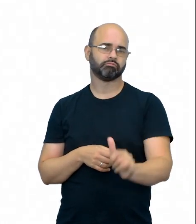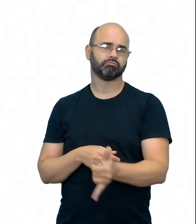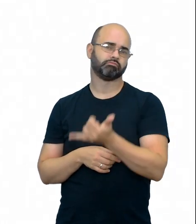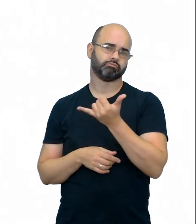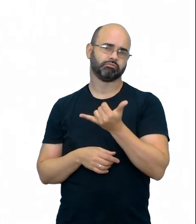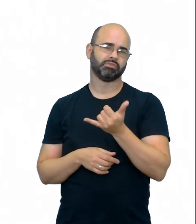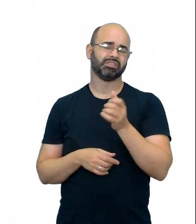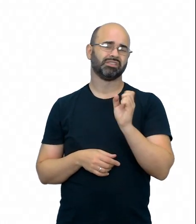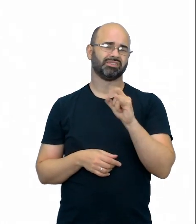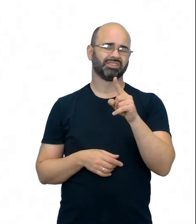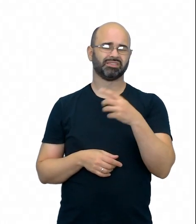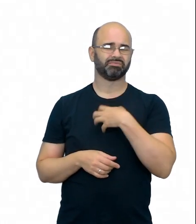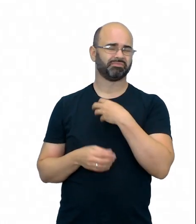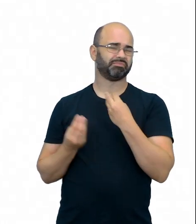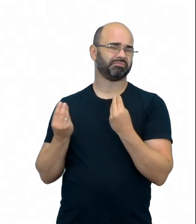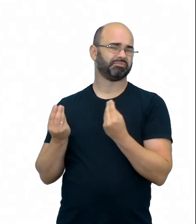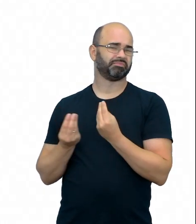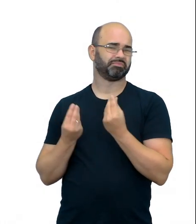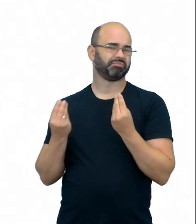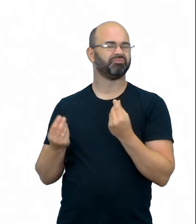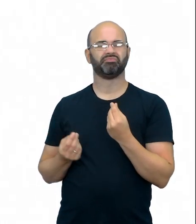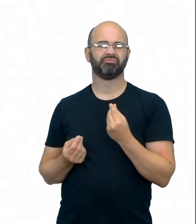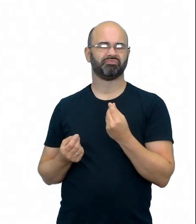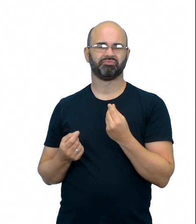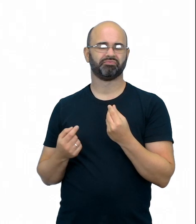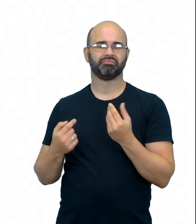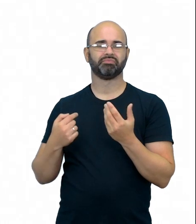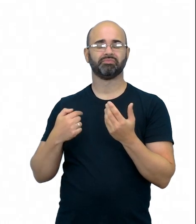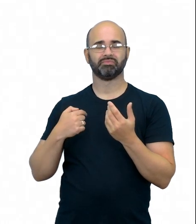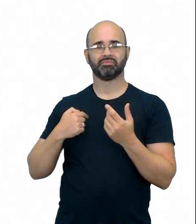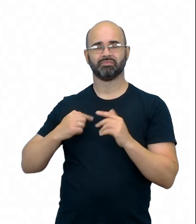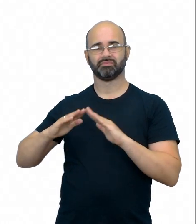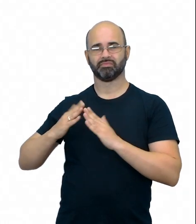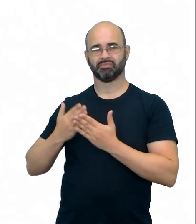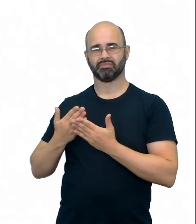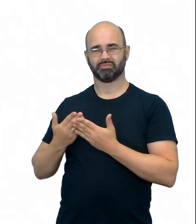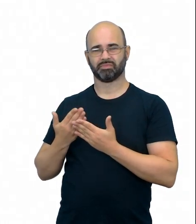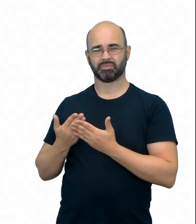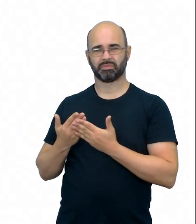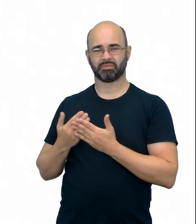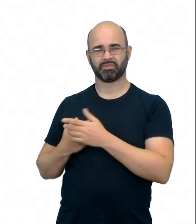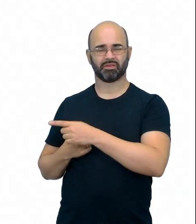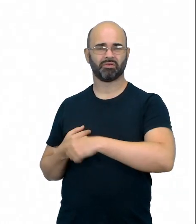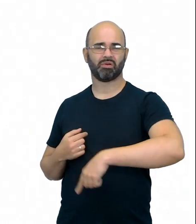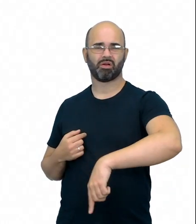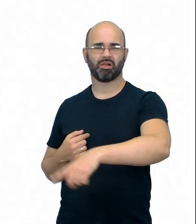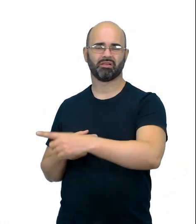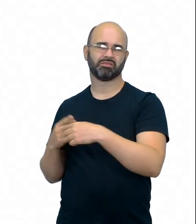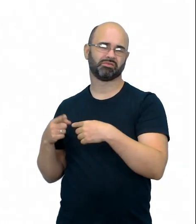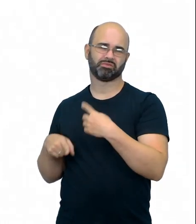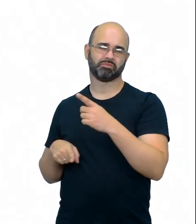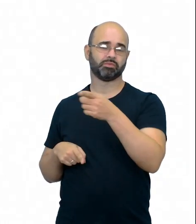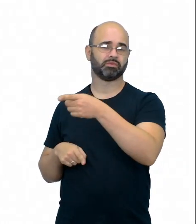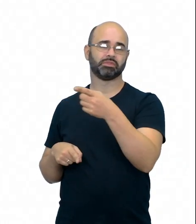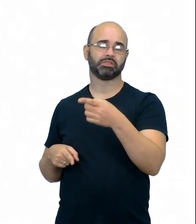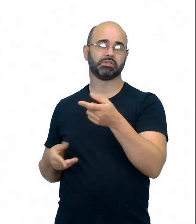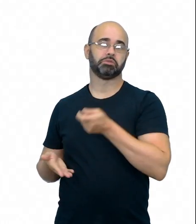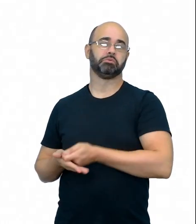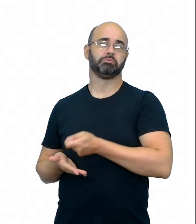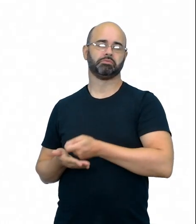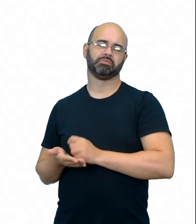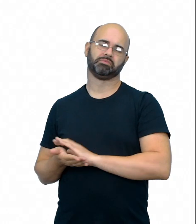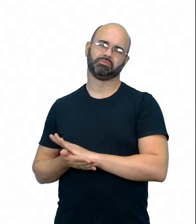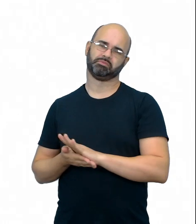de repente não encaixa na turma que vocês se encontram, ou algum outro motivo, não se sintam obrigados a isso,